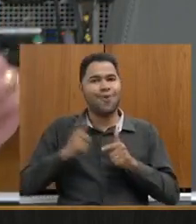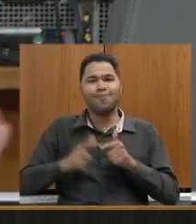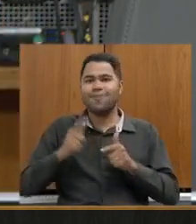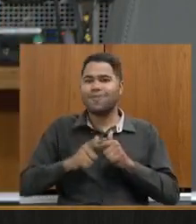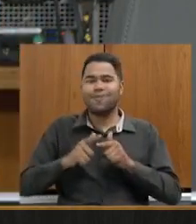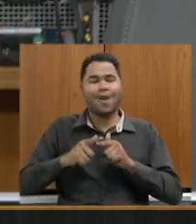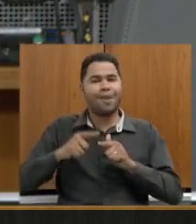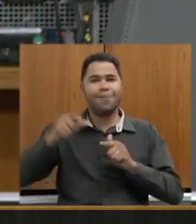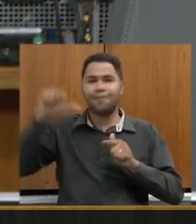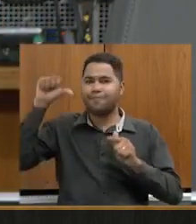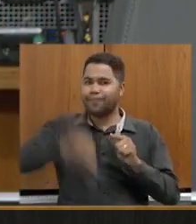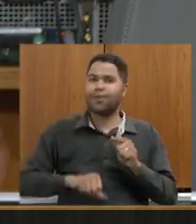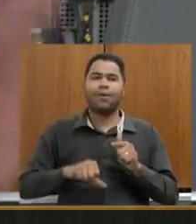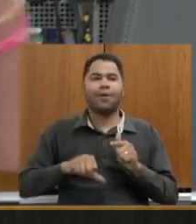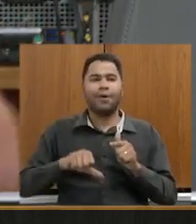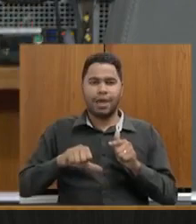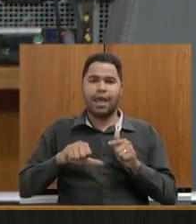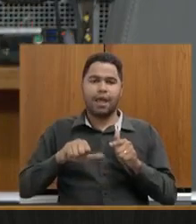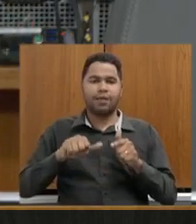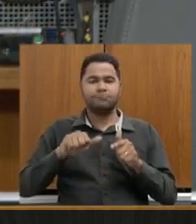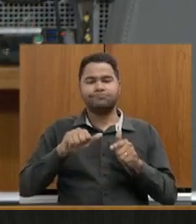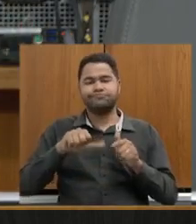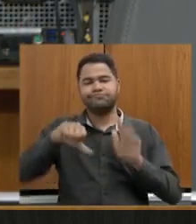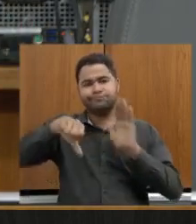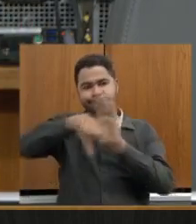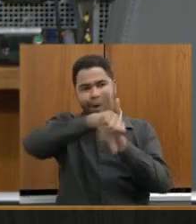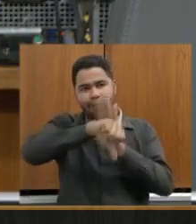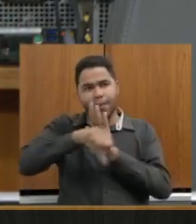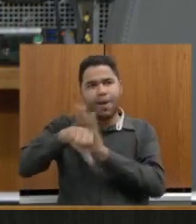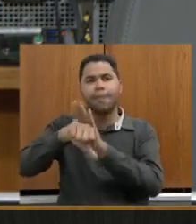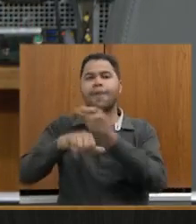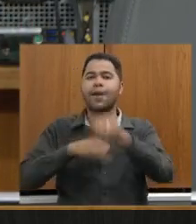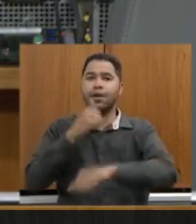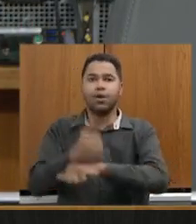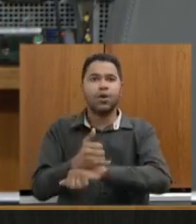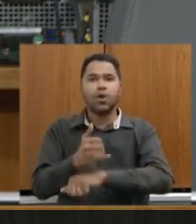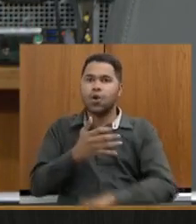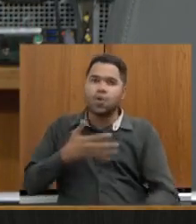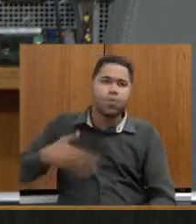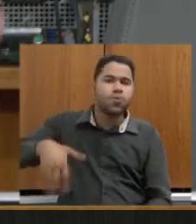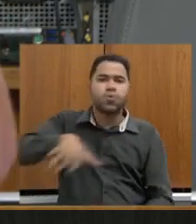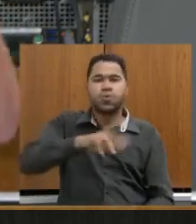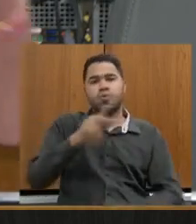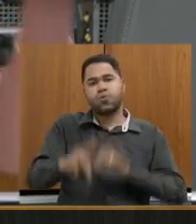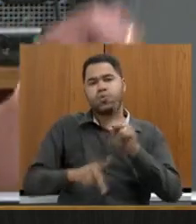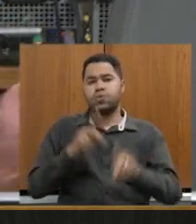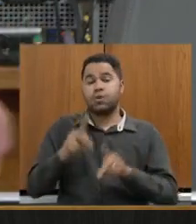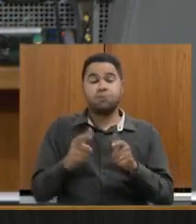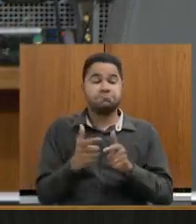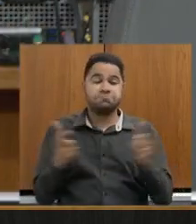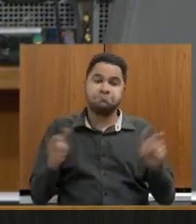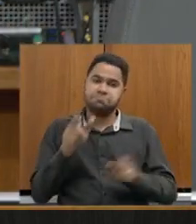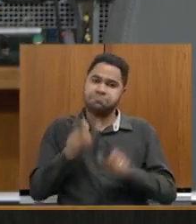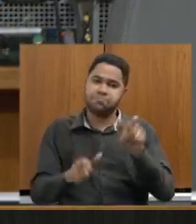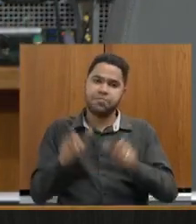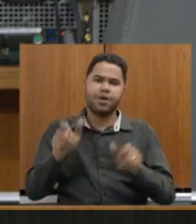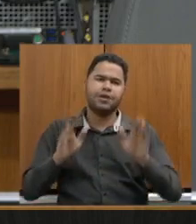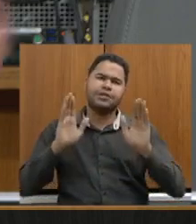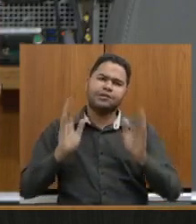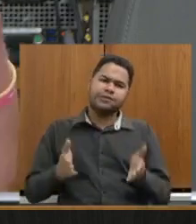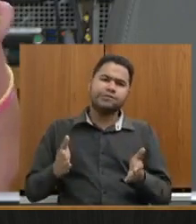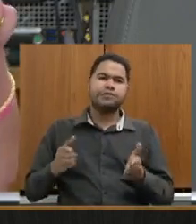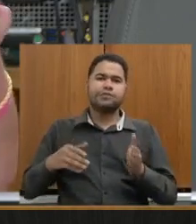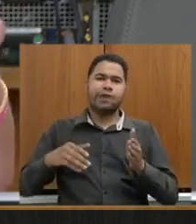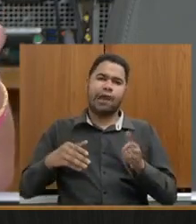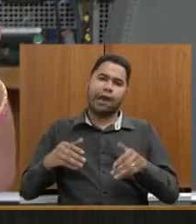é a questão do crime cibernético é o que mais atinge a população como um todo eu acho que a grande maioria das pessoas já passou